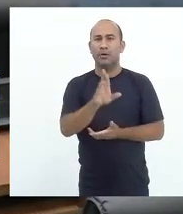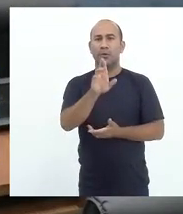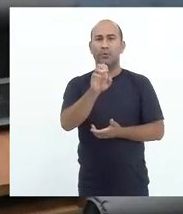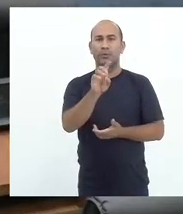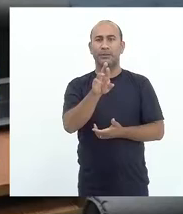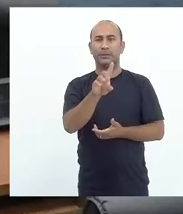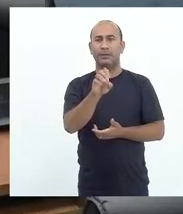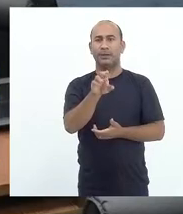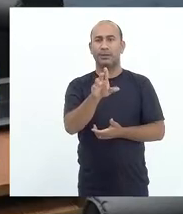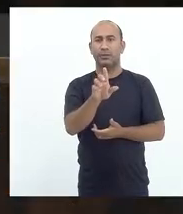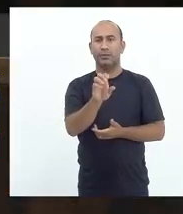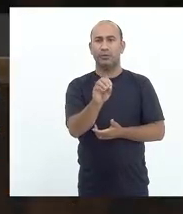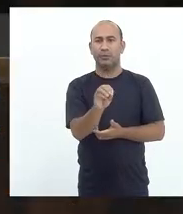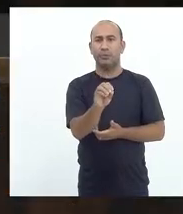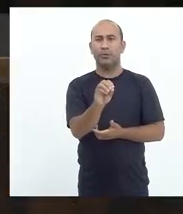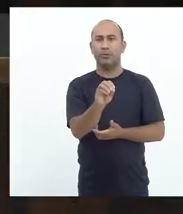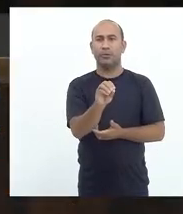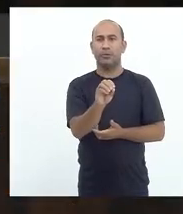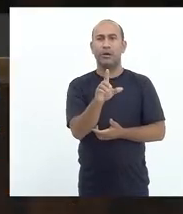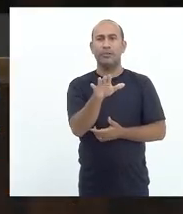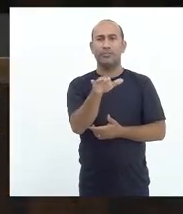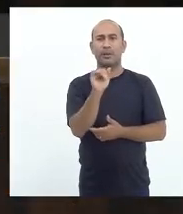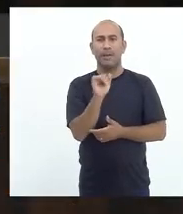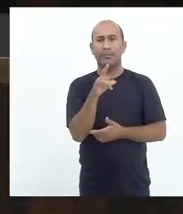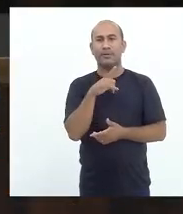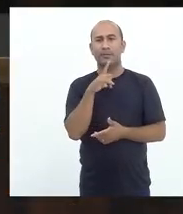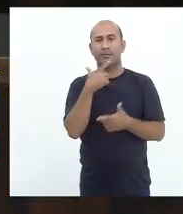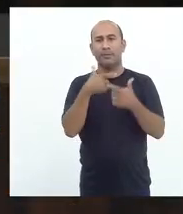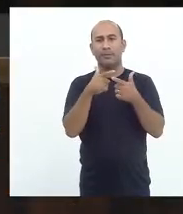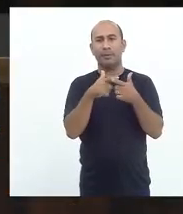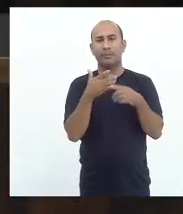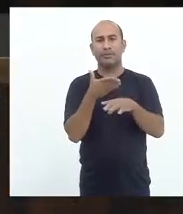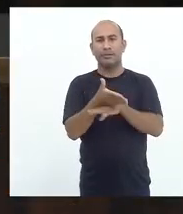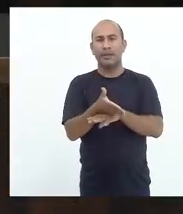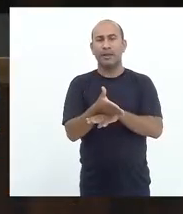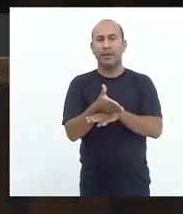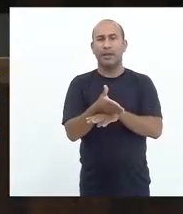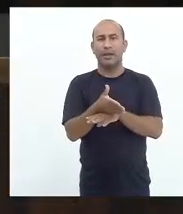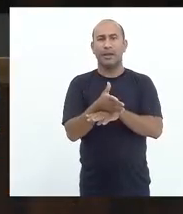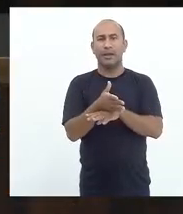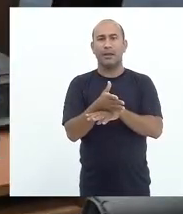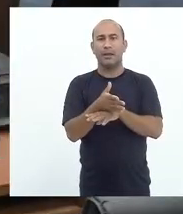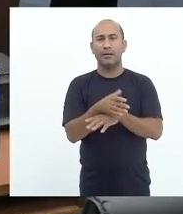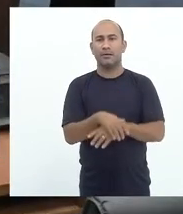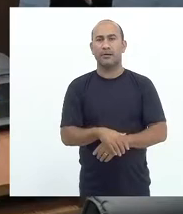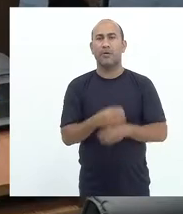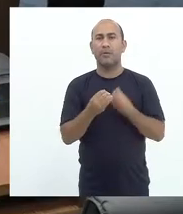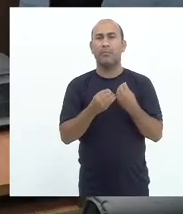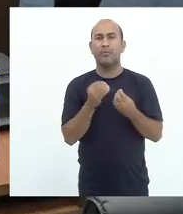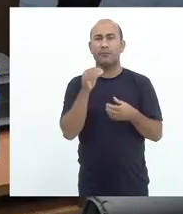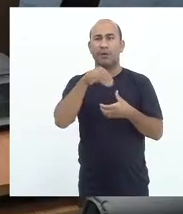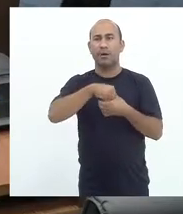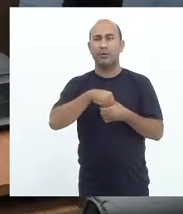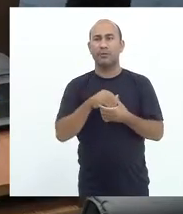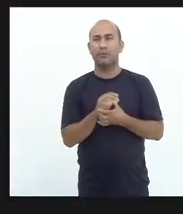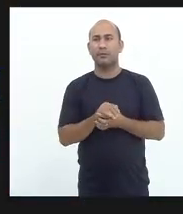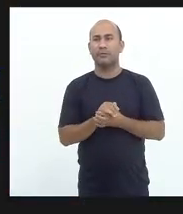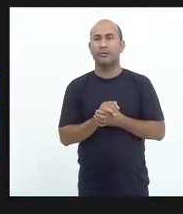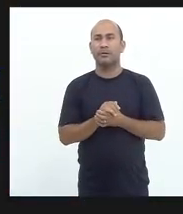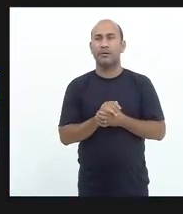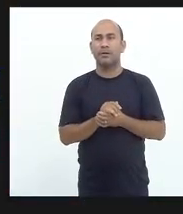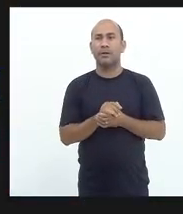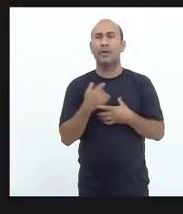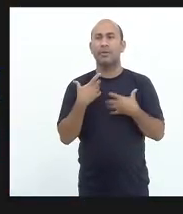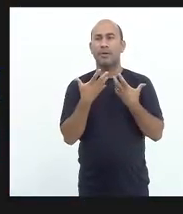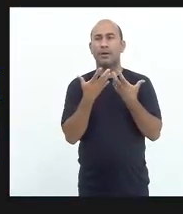havia chamado, mas teve um probleminha aí de conexão. Deputado Rodrigo Amorim, como vota? Presidente, acompanho